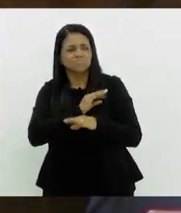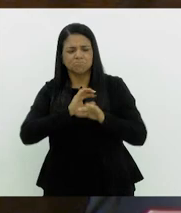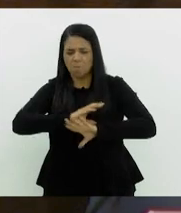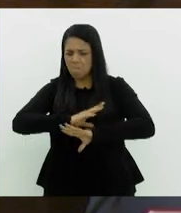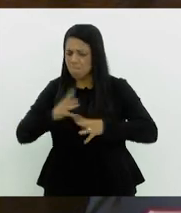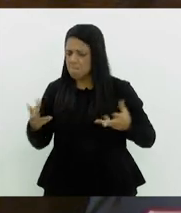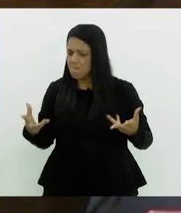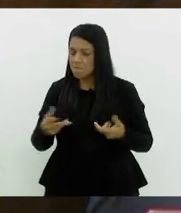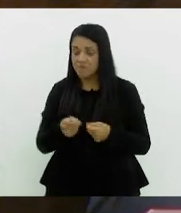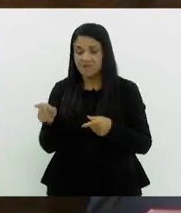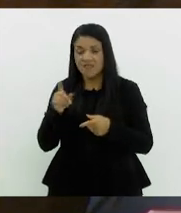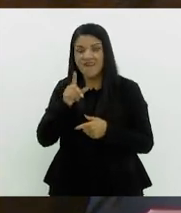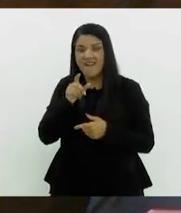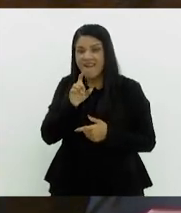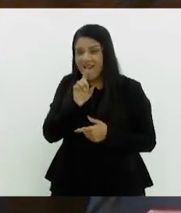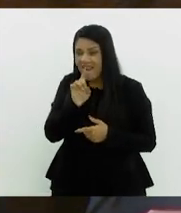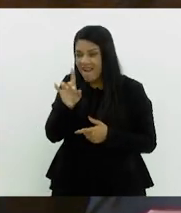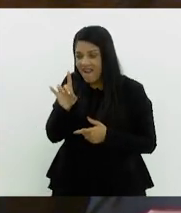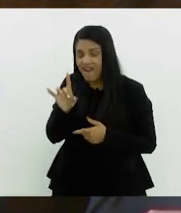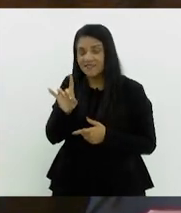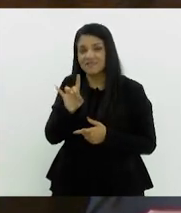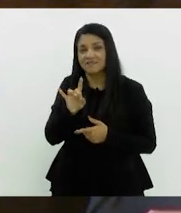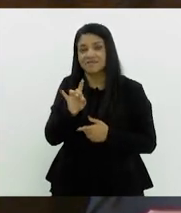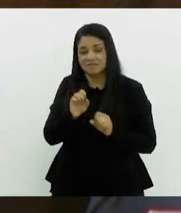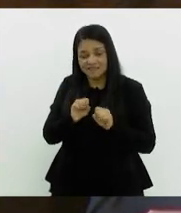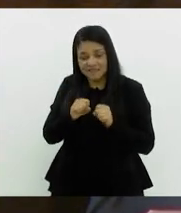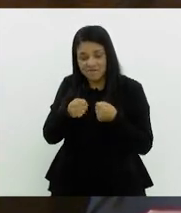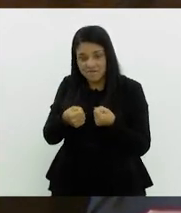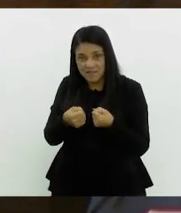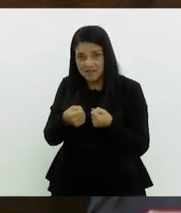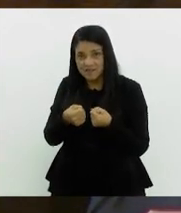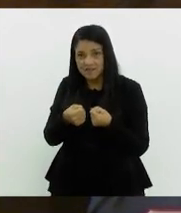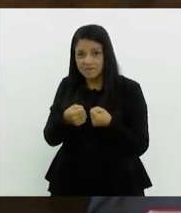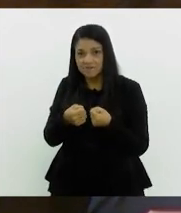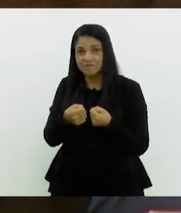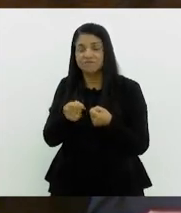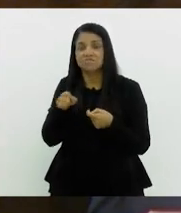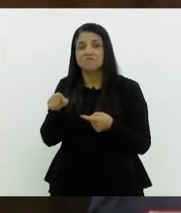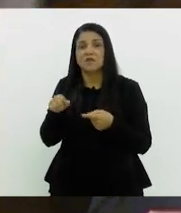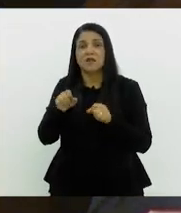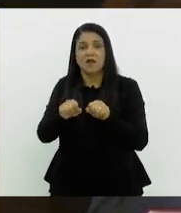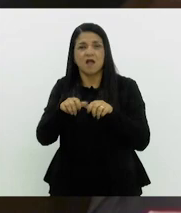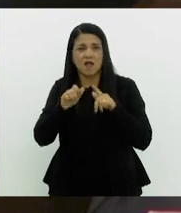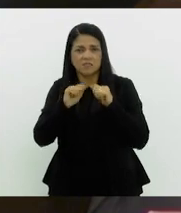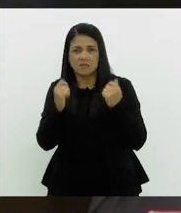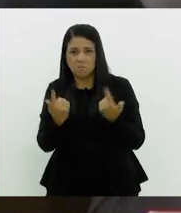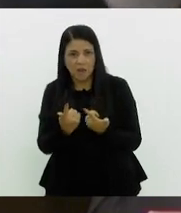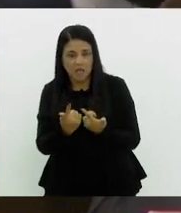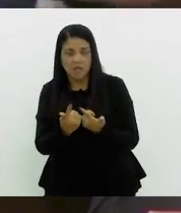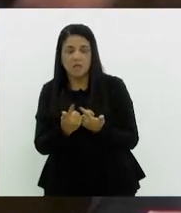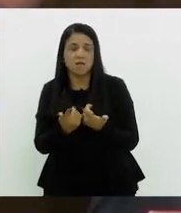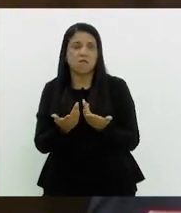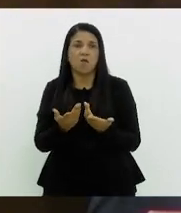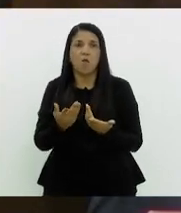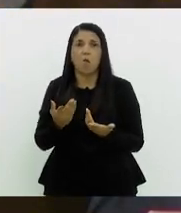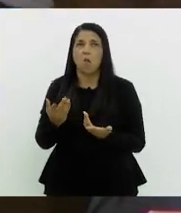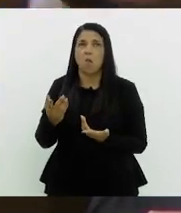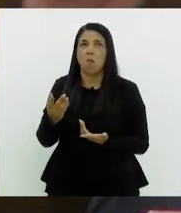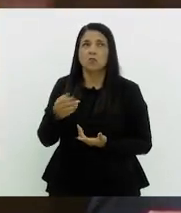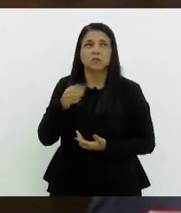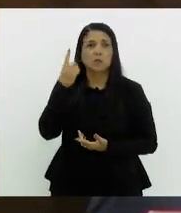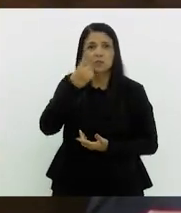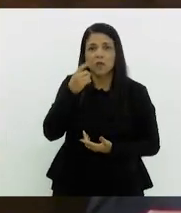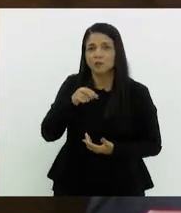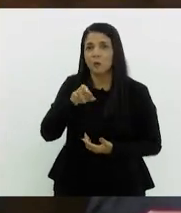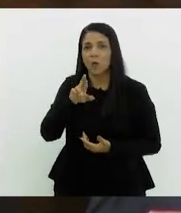defesa que ele faz pela Assembleia Legislativa, não é a Assembleia, o CNPJ, o deputado Rodrigo Bacelar,